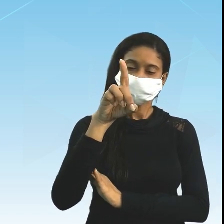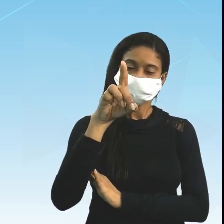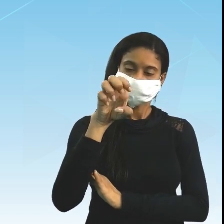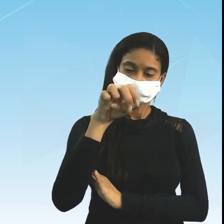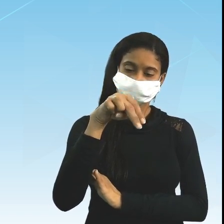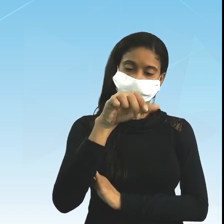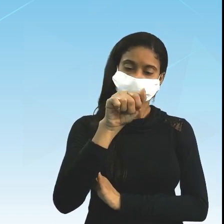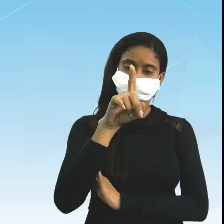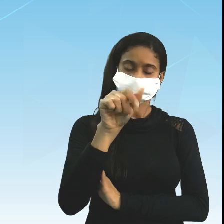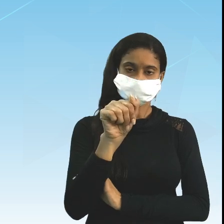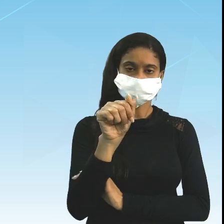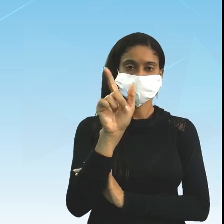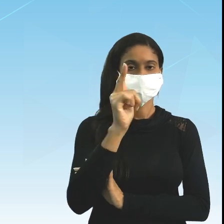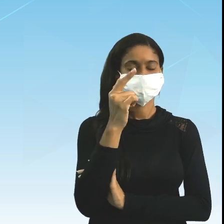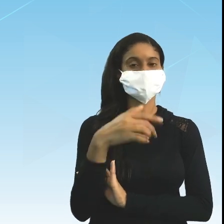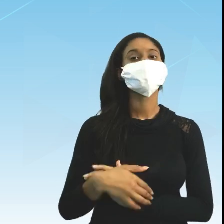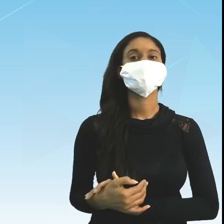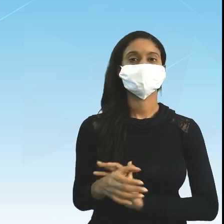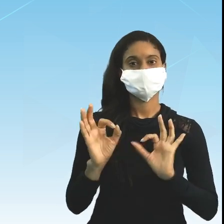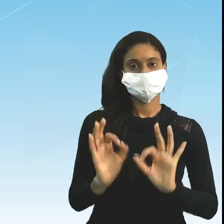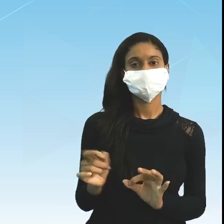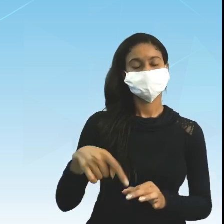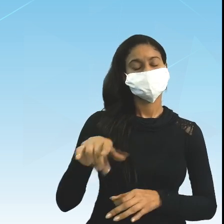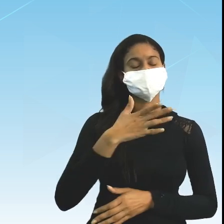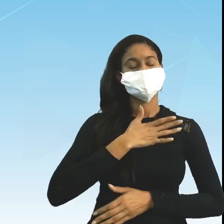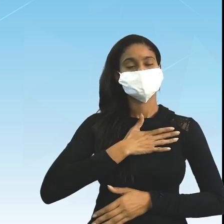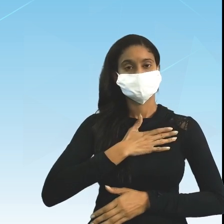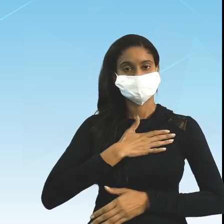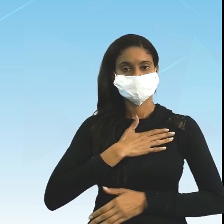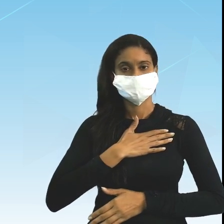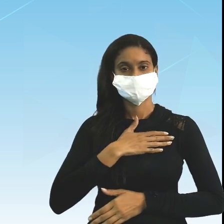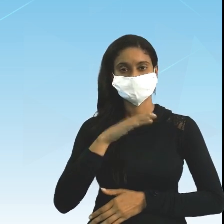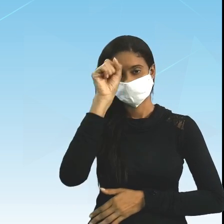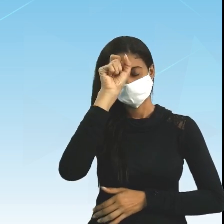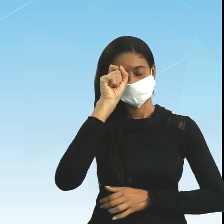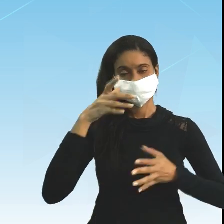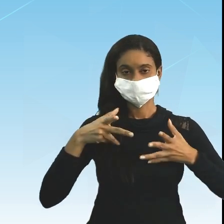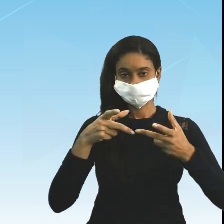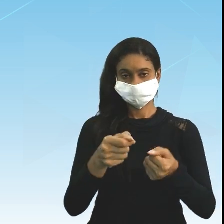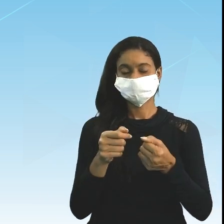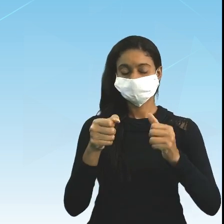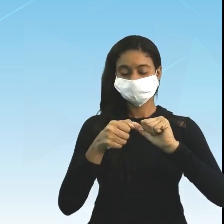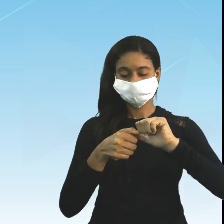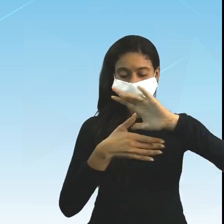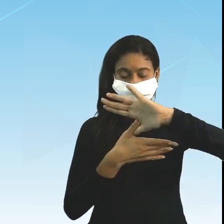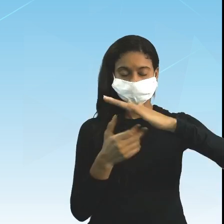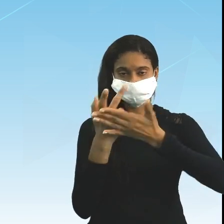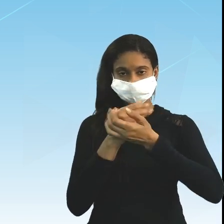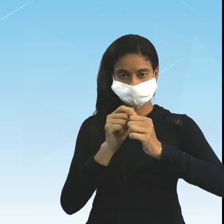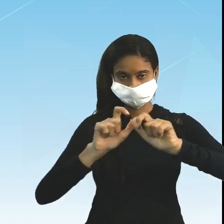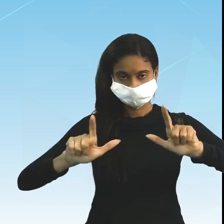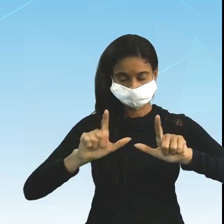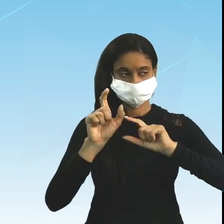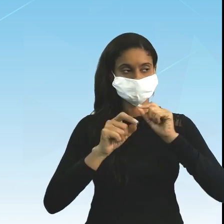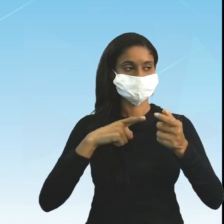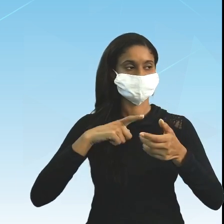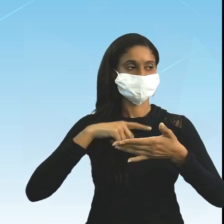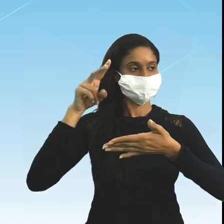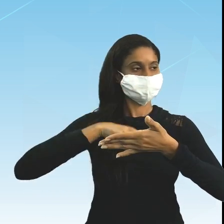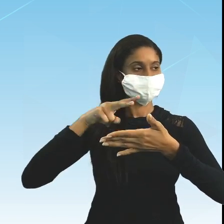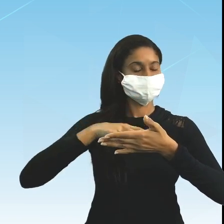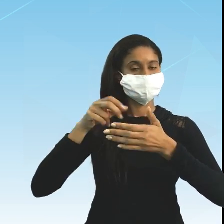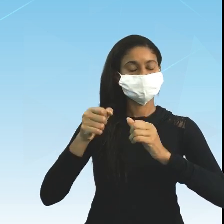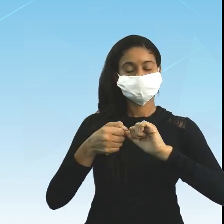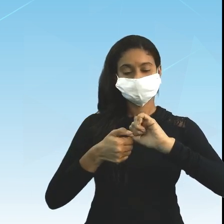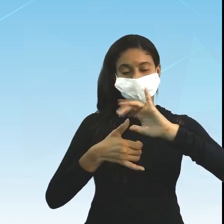vocês acharam da nossa aula de hoje? Aprenderam tudo sobre mapa, o que tem a leitura dos